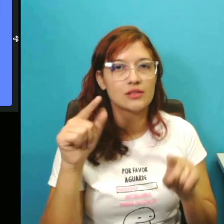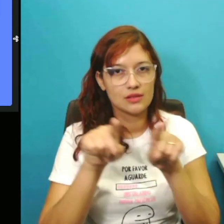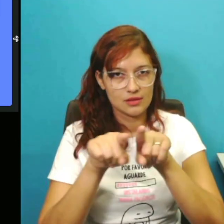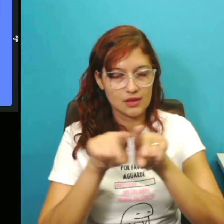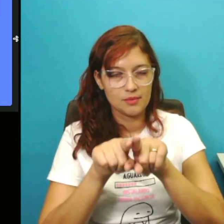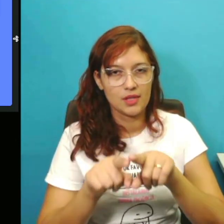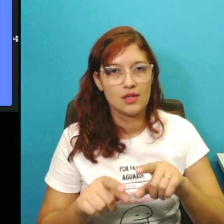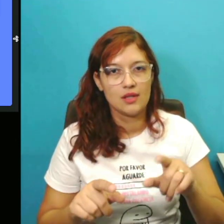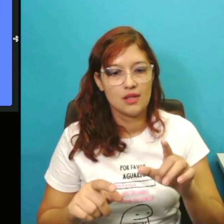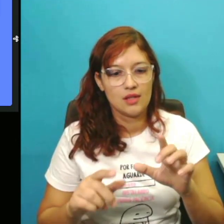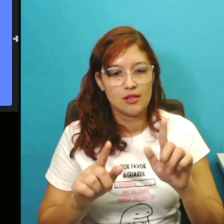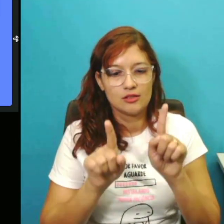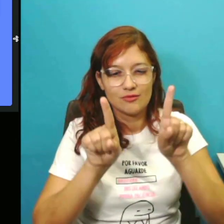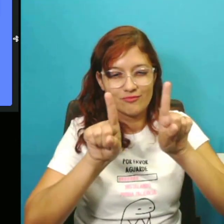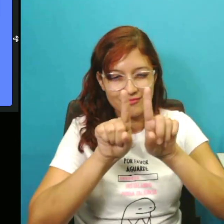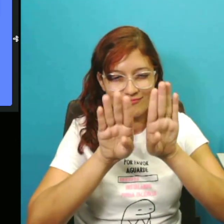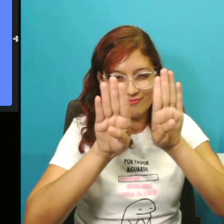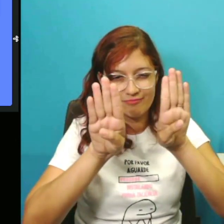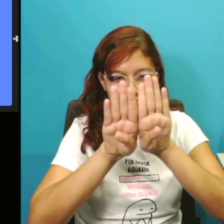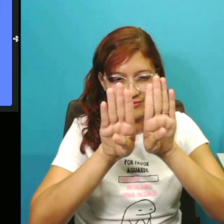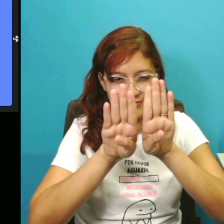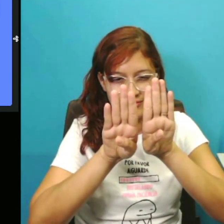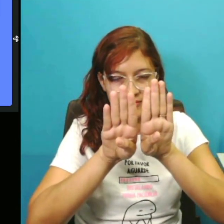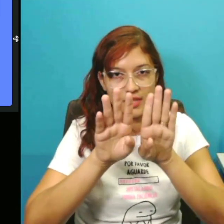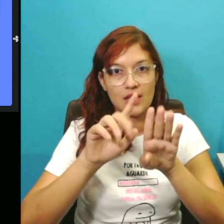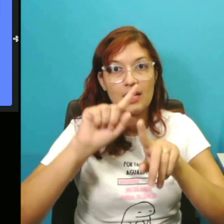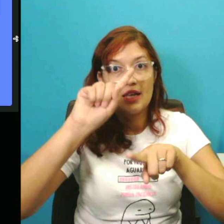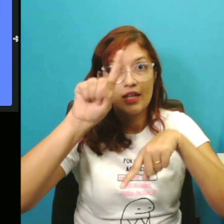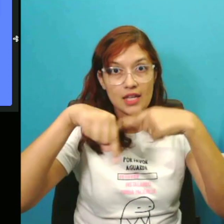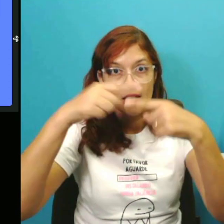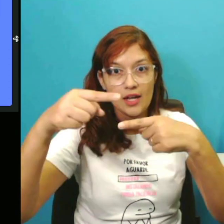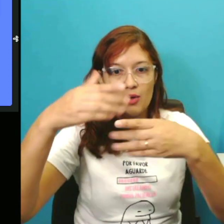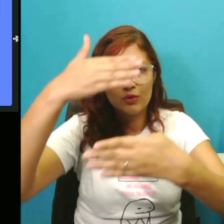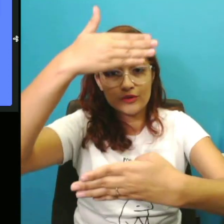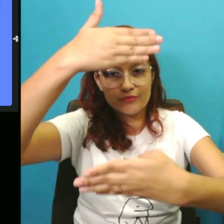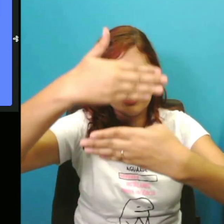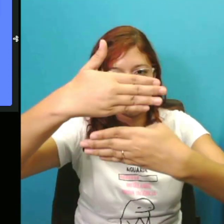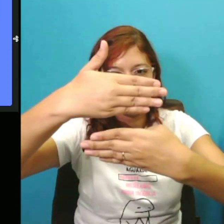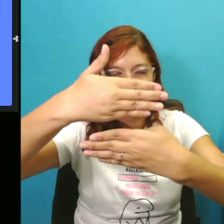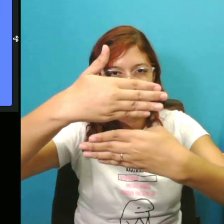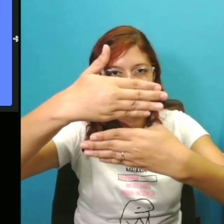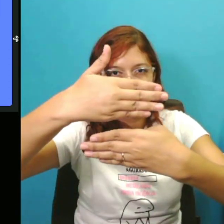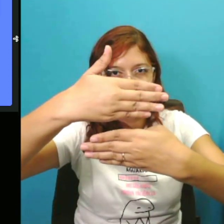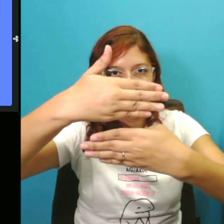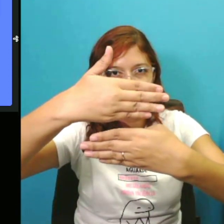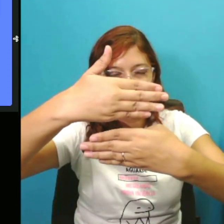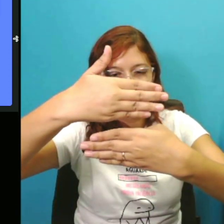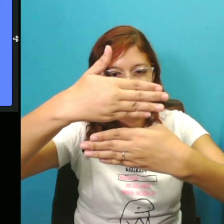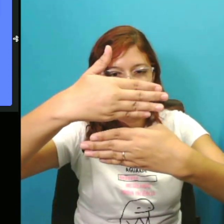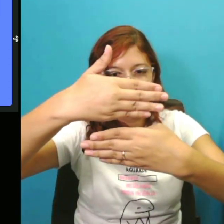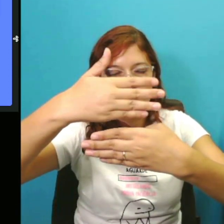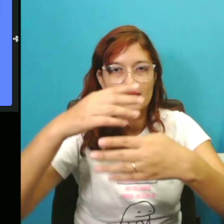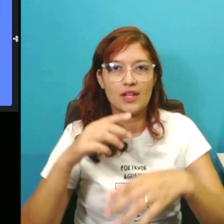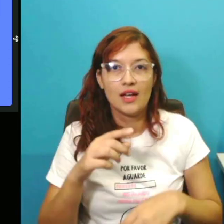barbear de forma perpendicular. Uma fenda na vertical e outra fenda na horizontal.